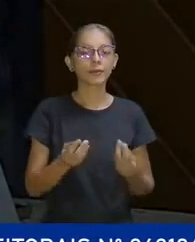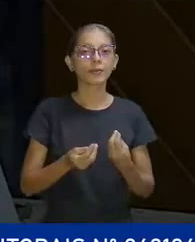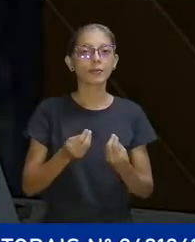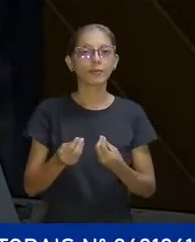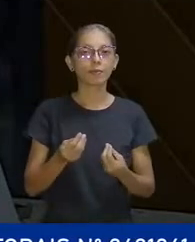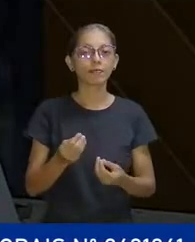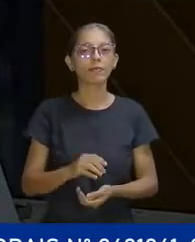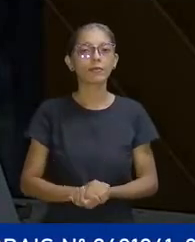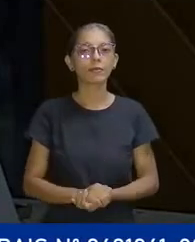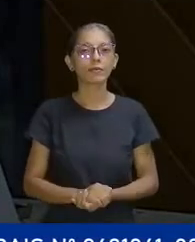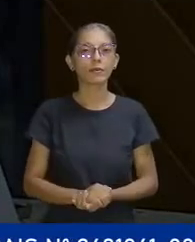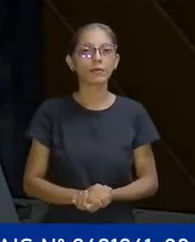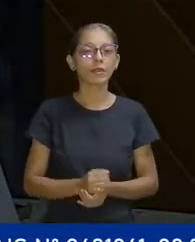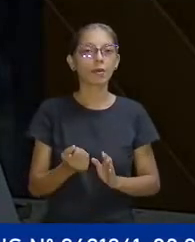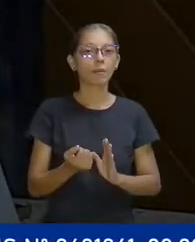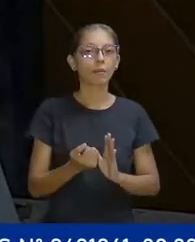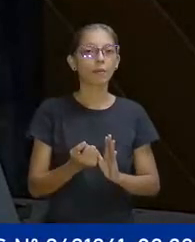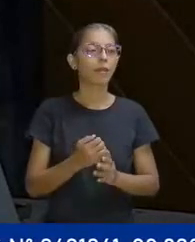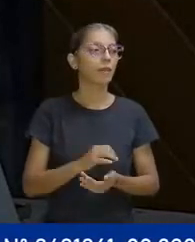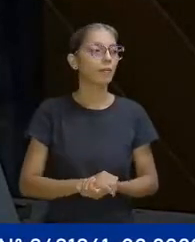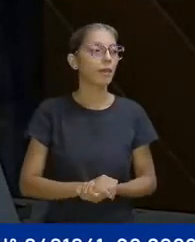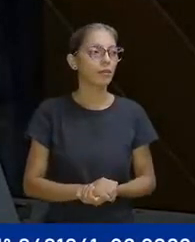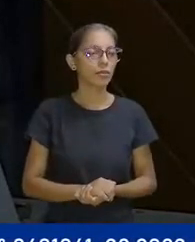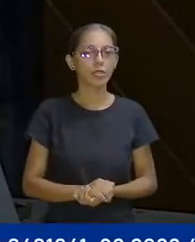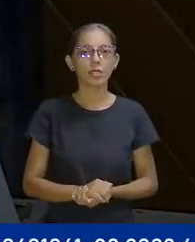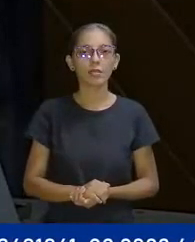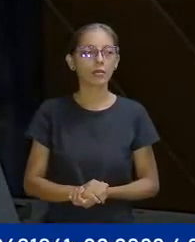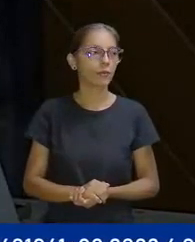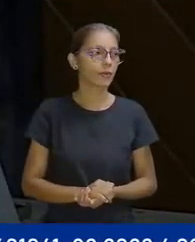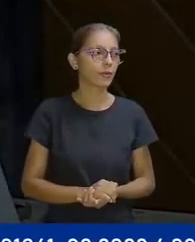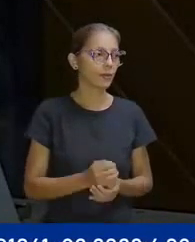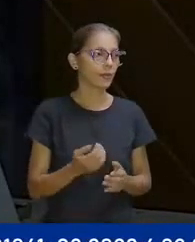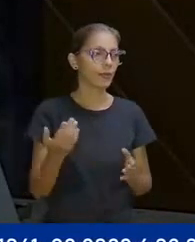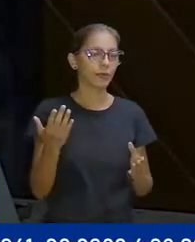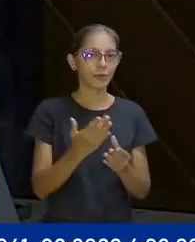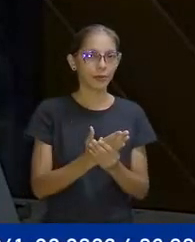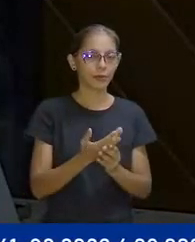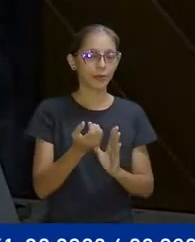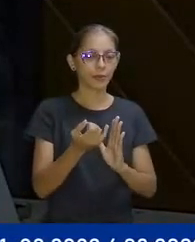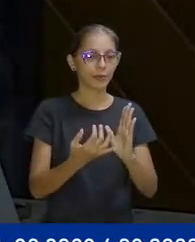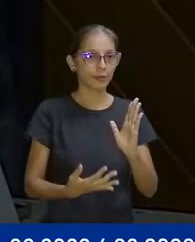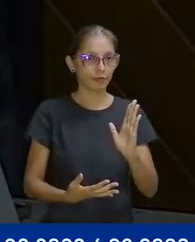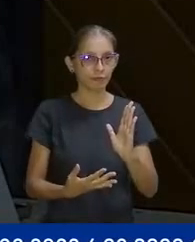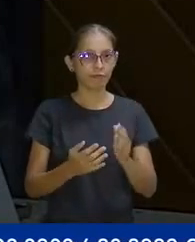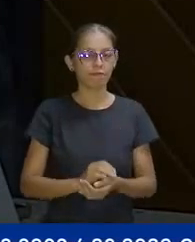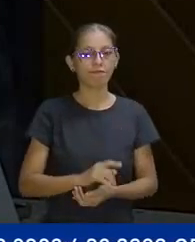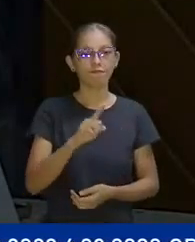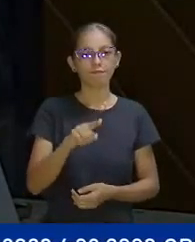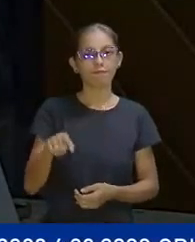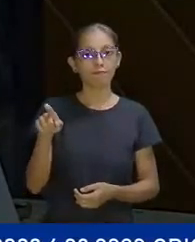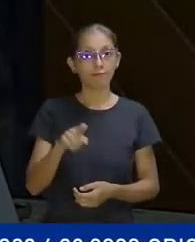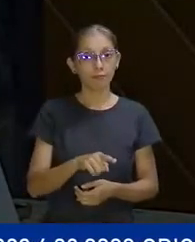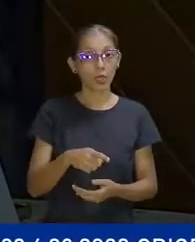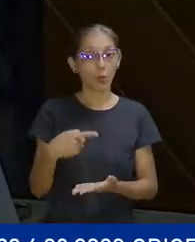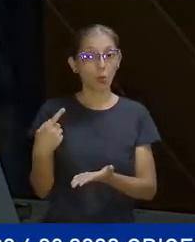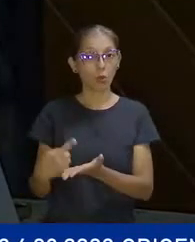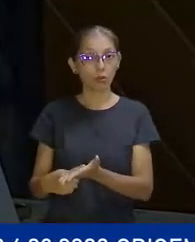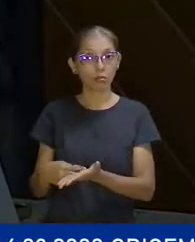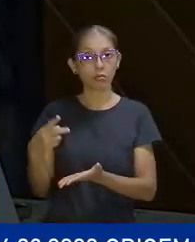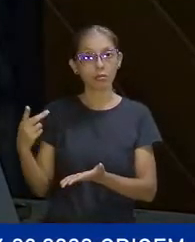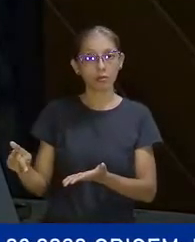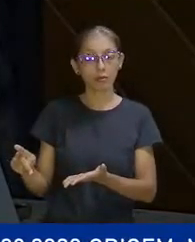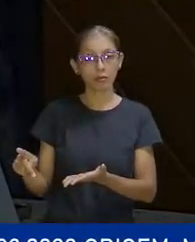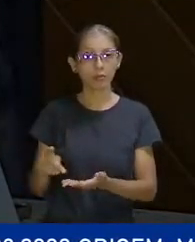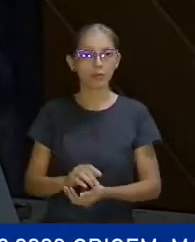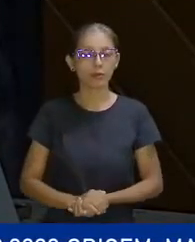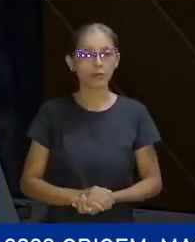declaração pela prestadora de contas, este tribunal, em 7 de fevereiro de 2024, anulou o referido acórdão, uma vez que o